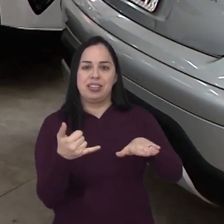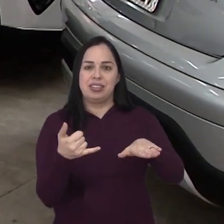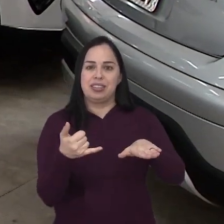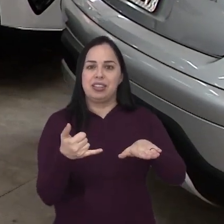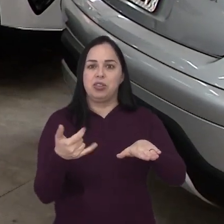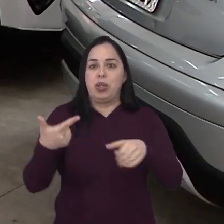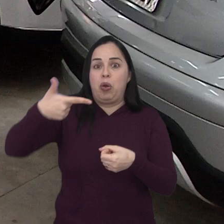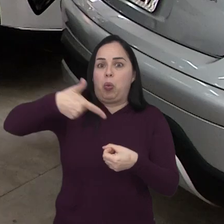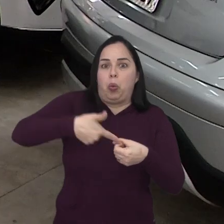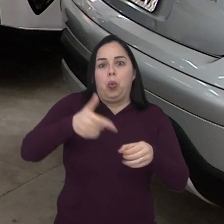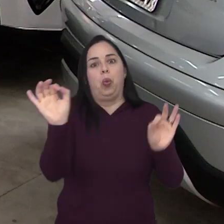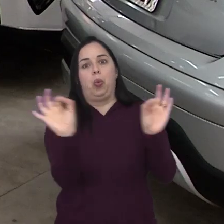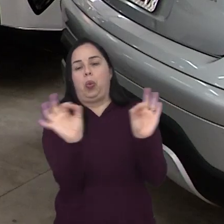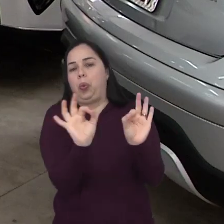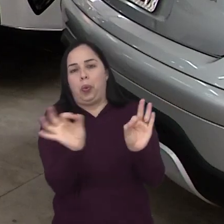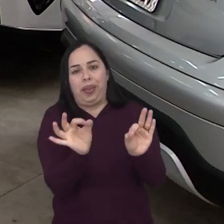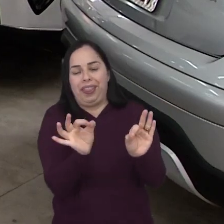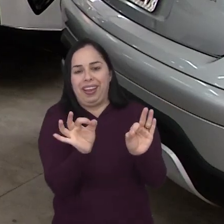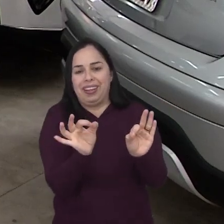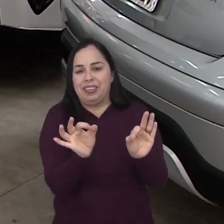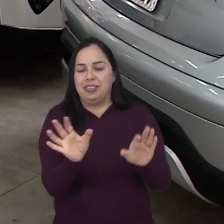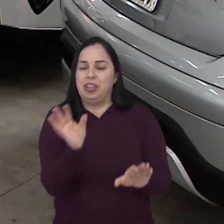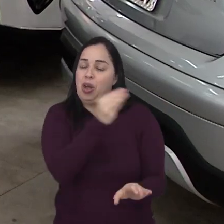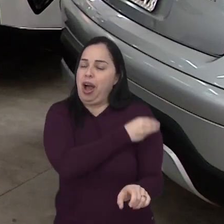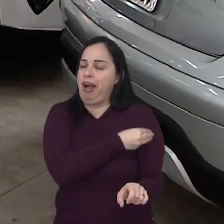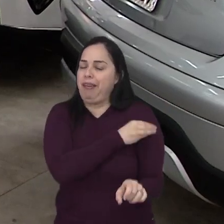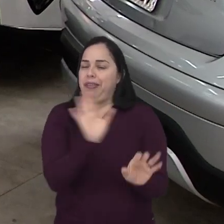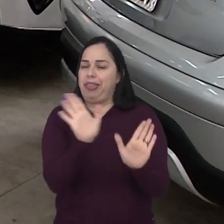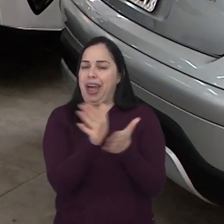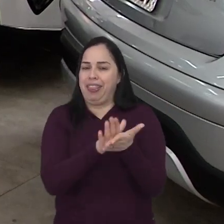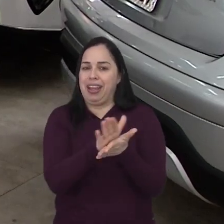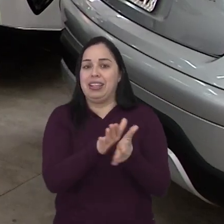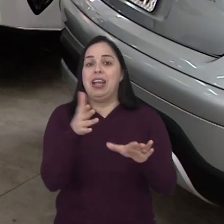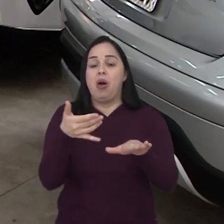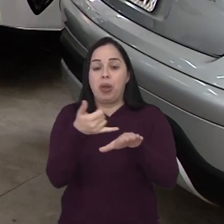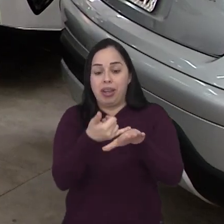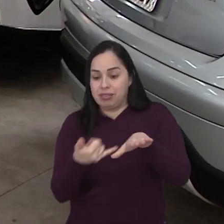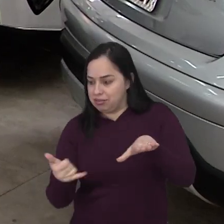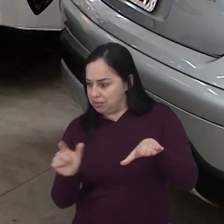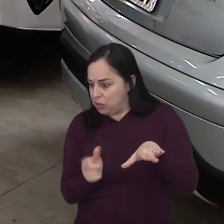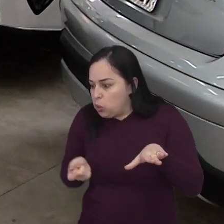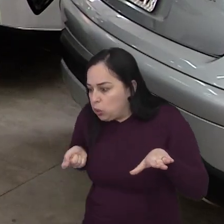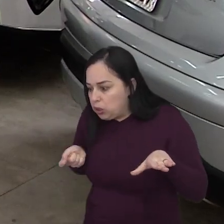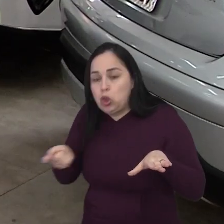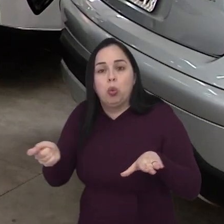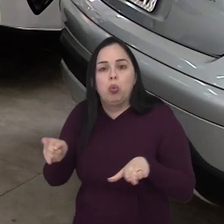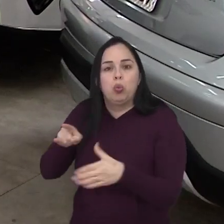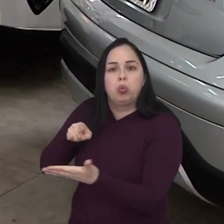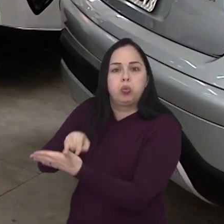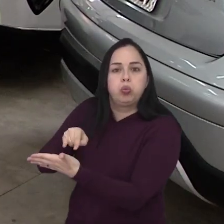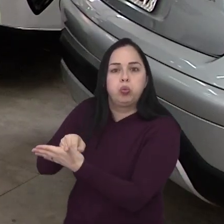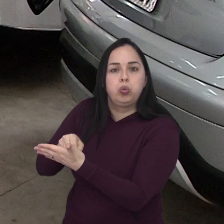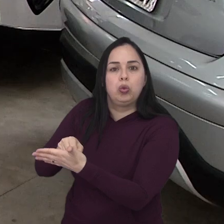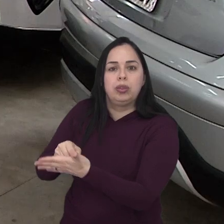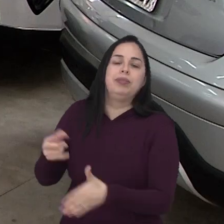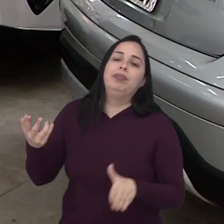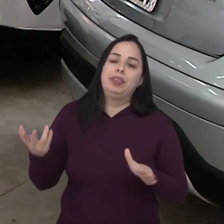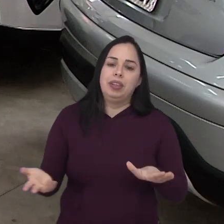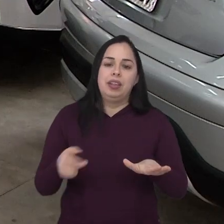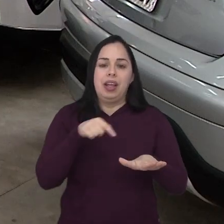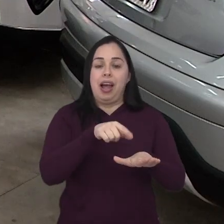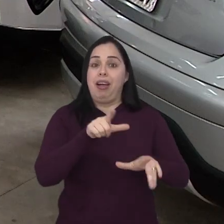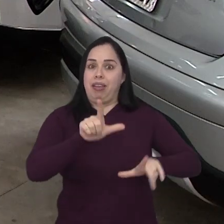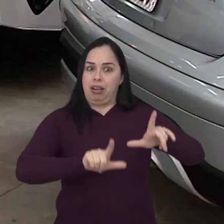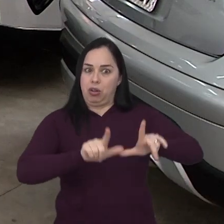não funciona à base da combustão, a queima de gasolina ou de etanol. Ele funciona à energia elétrica. E além da tecnologia